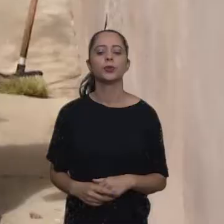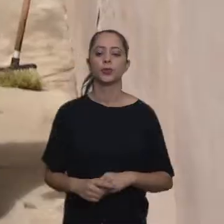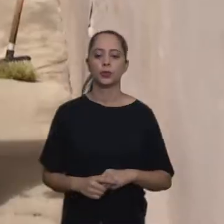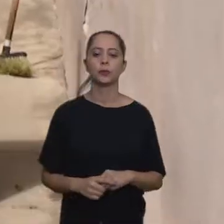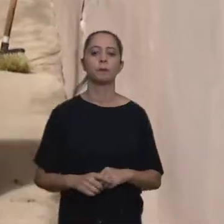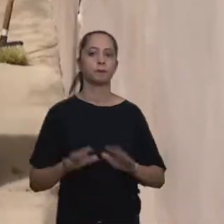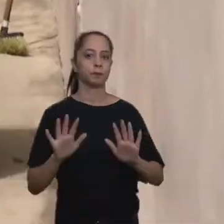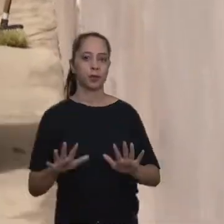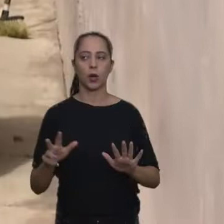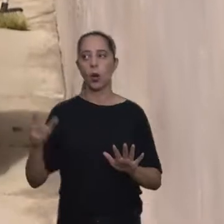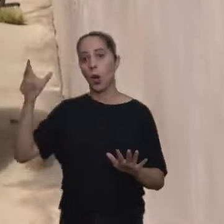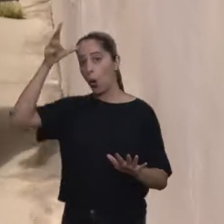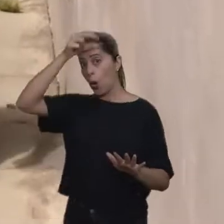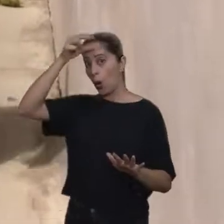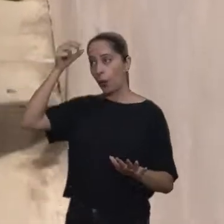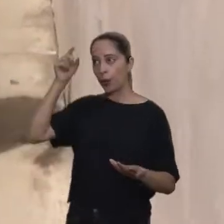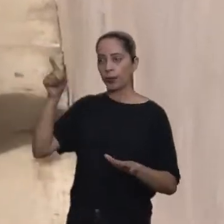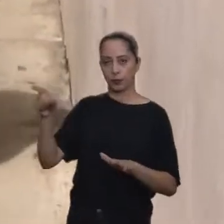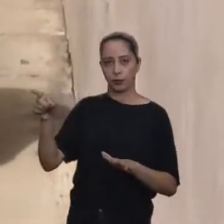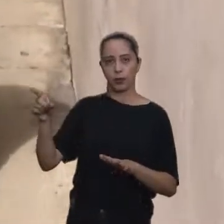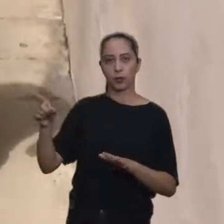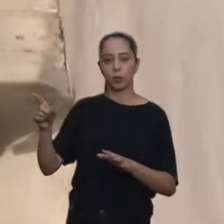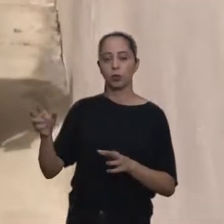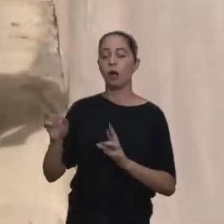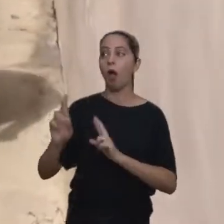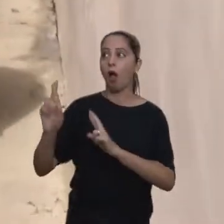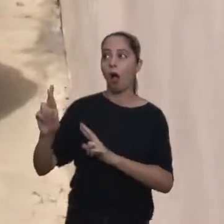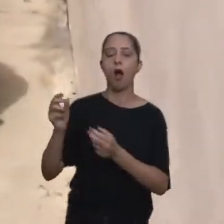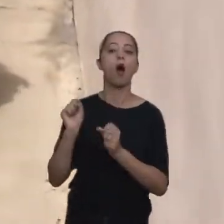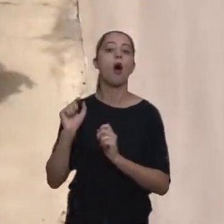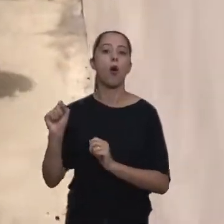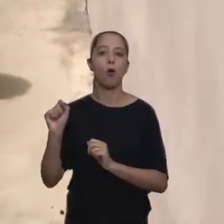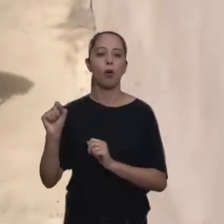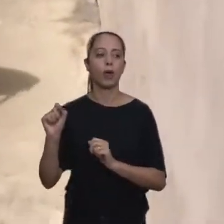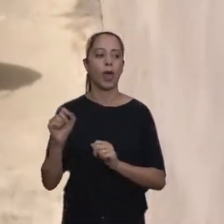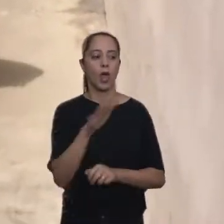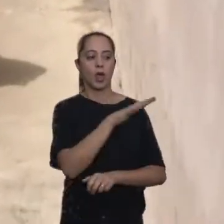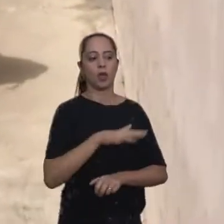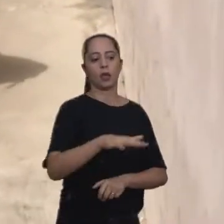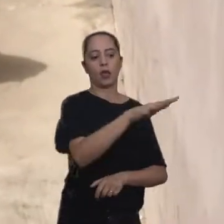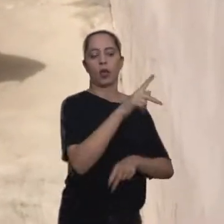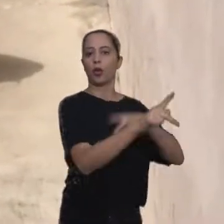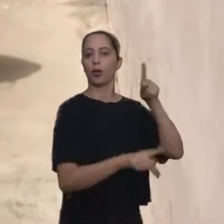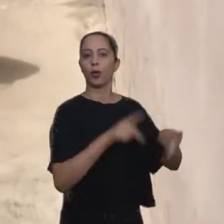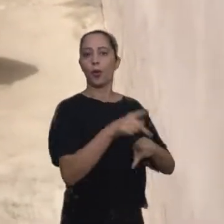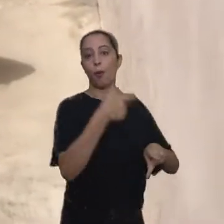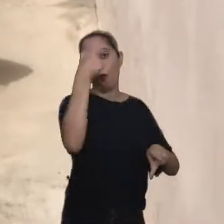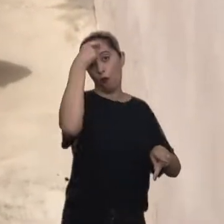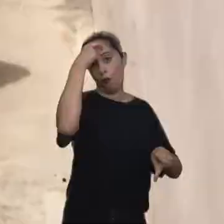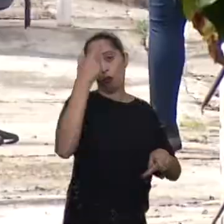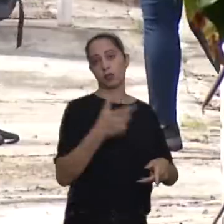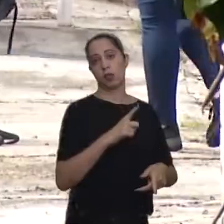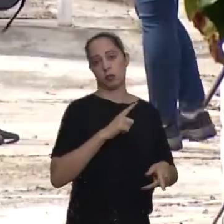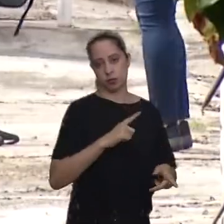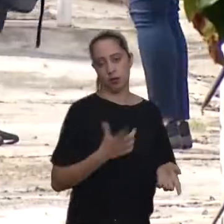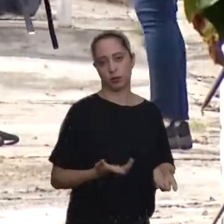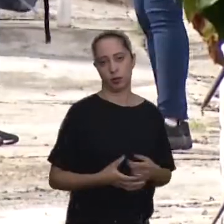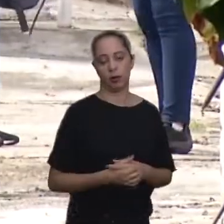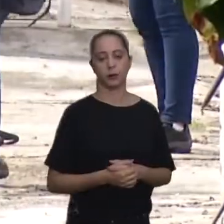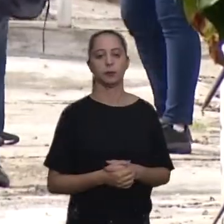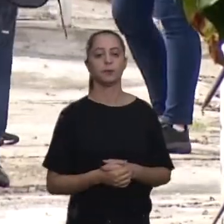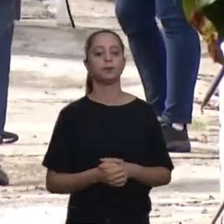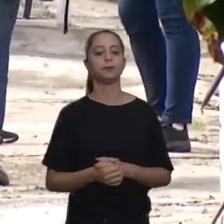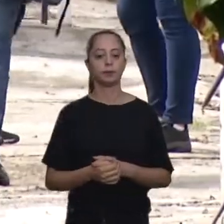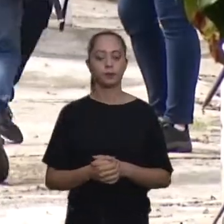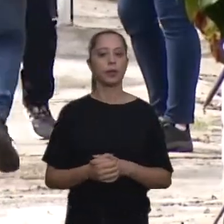fazer. Conscientização que o Poder Executivo espera que aconteça e aumente com as visitas semanais às residências feitas por